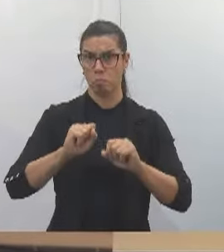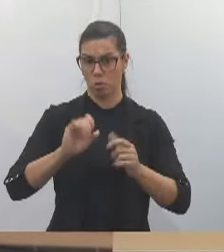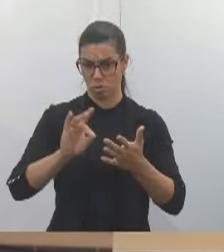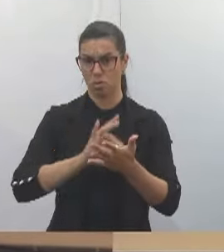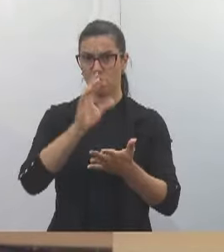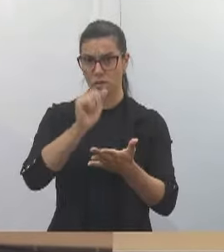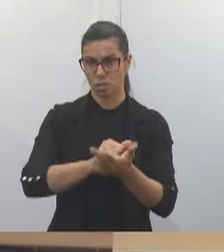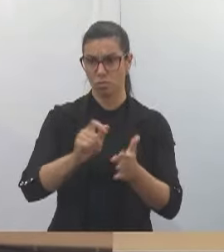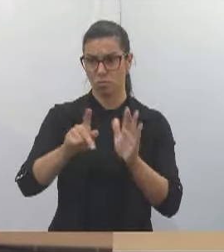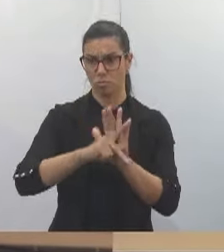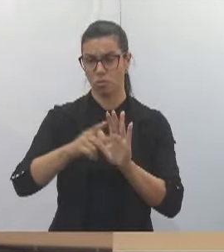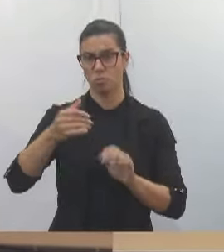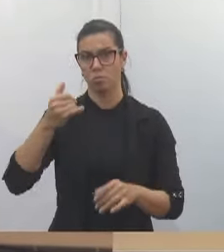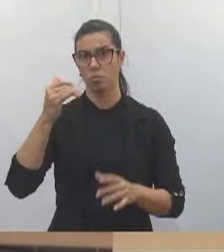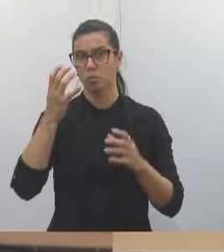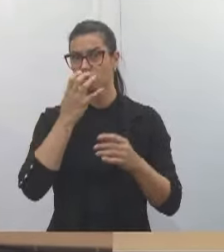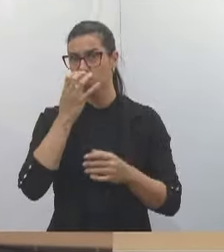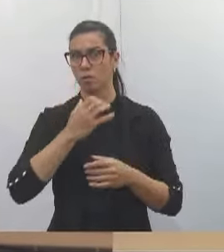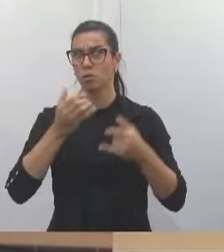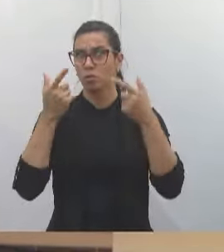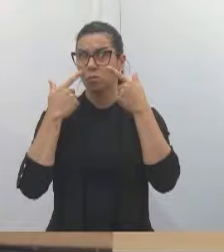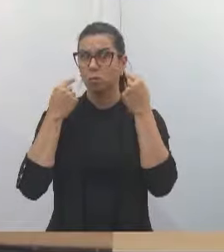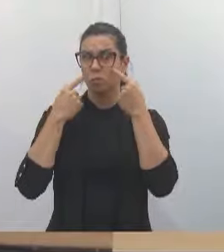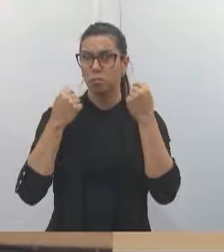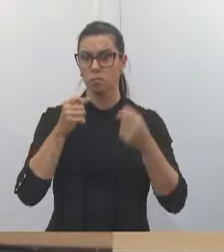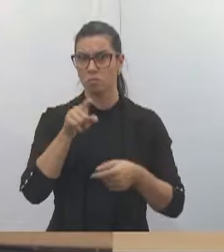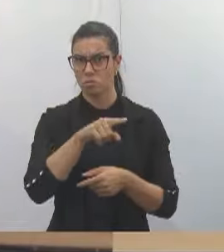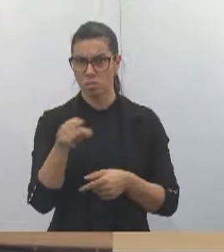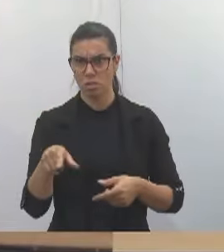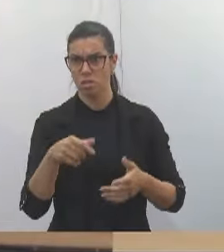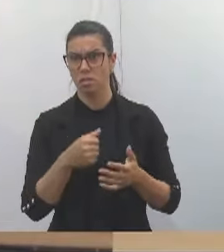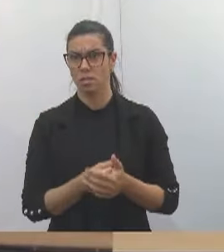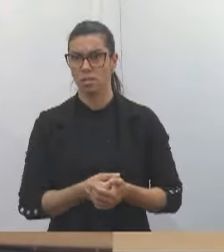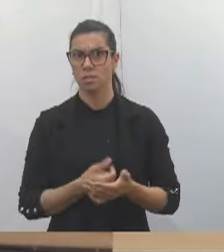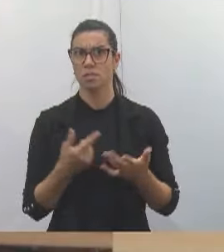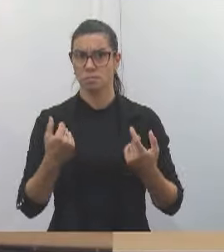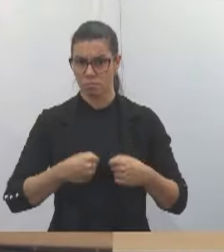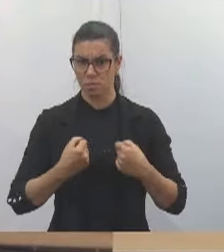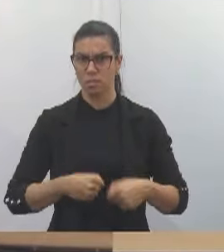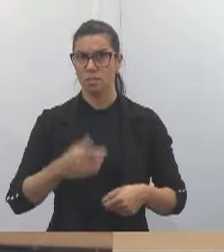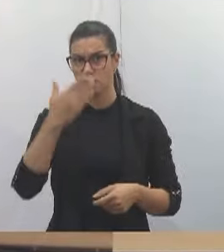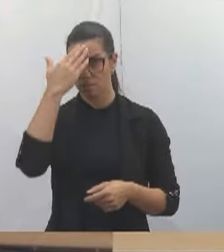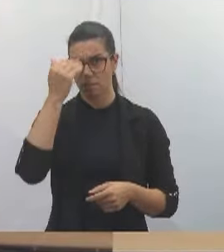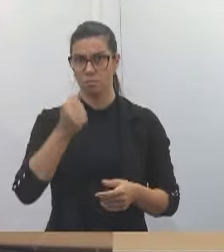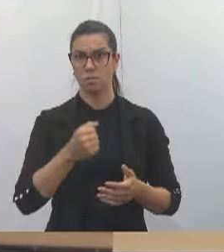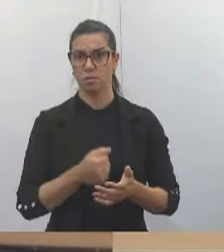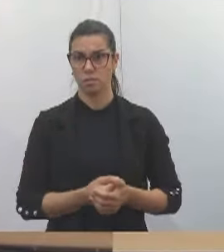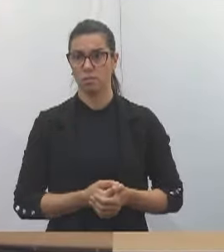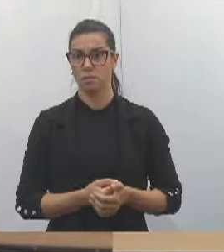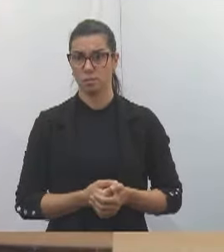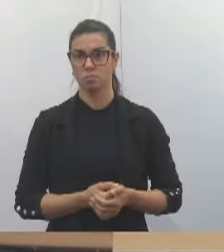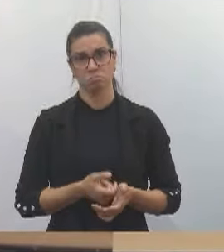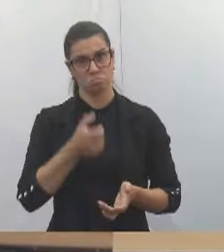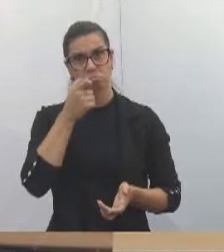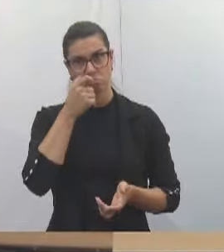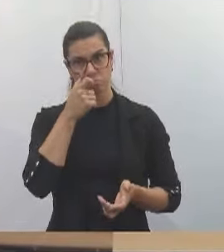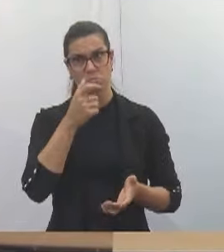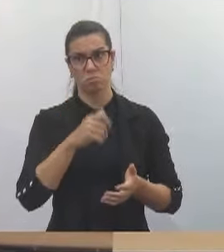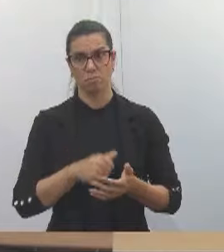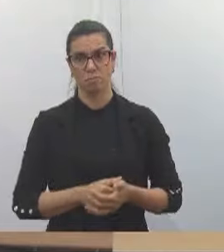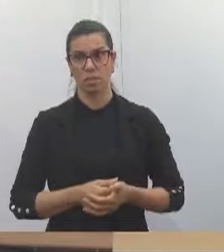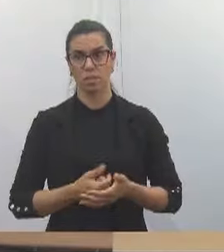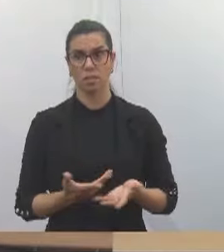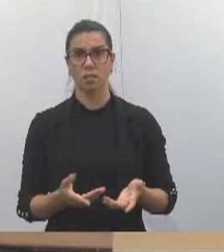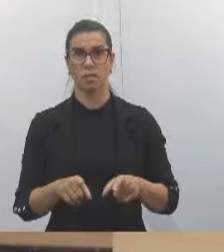acham interessante um condomínio de apartamentos ou de casa saber quantos animais tem naquele local? Eu acho interessante. Ainda mais saber